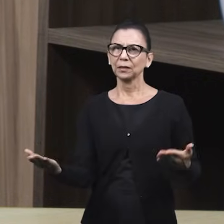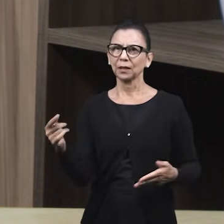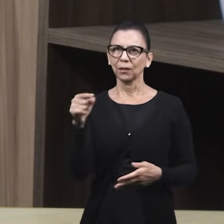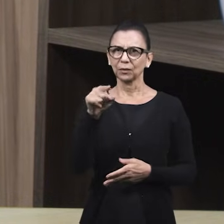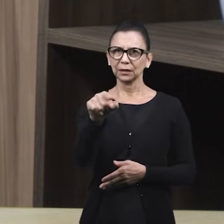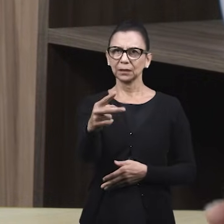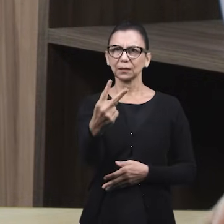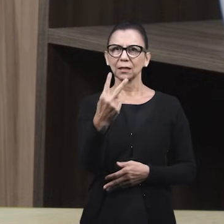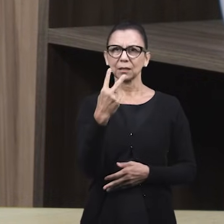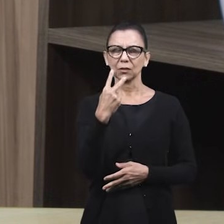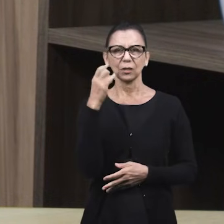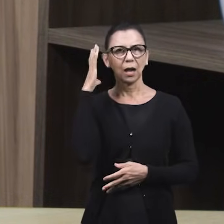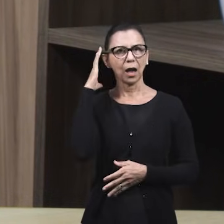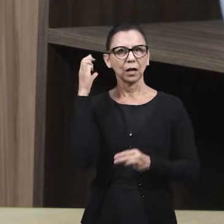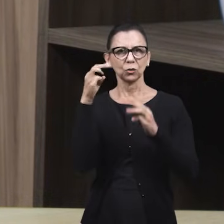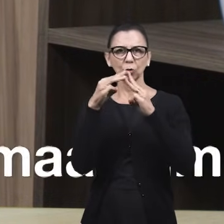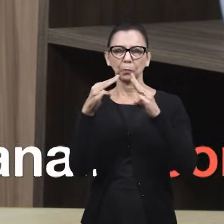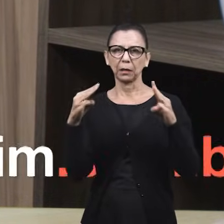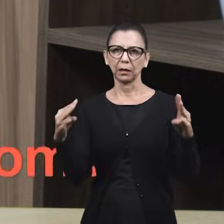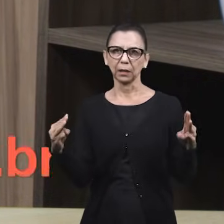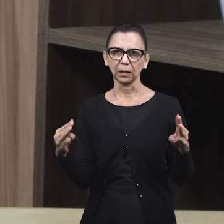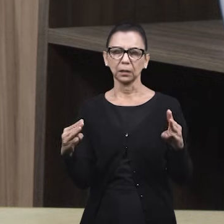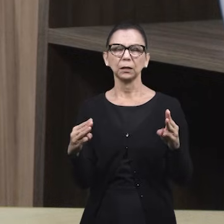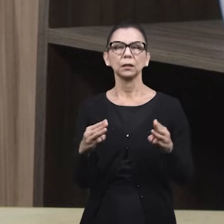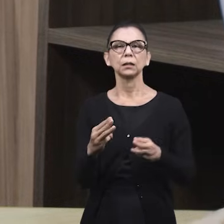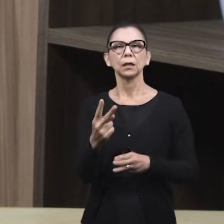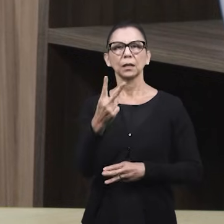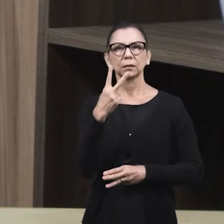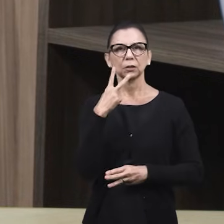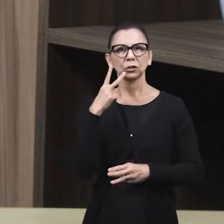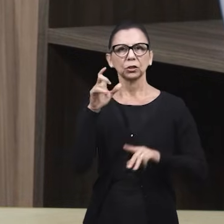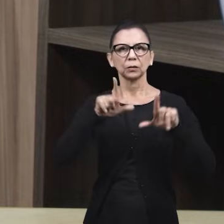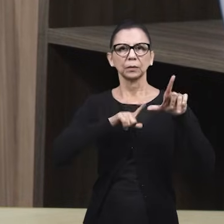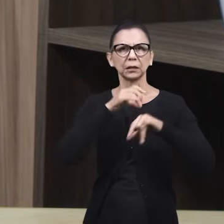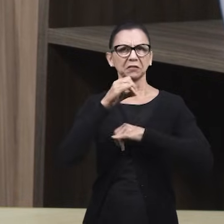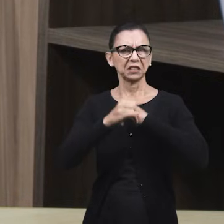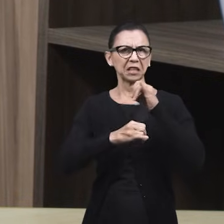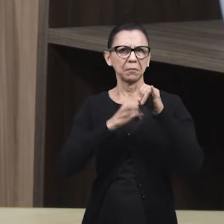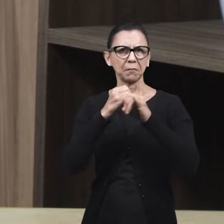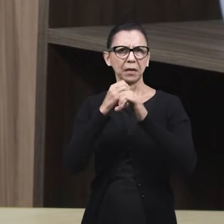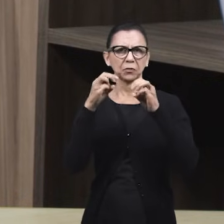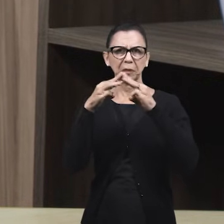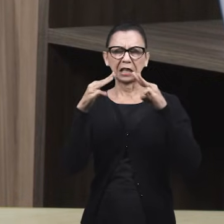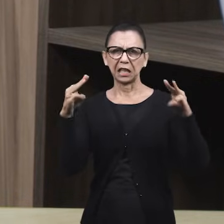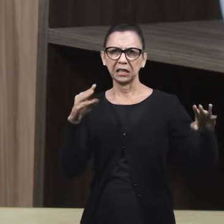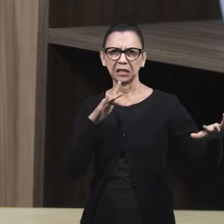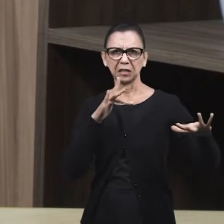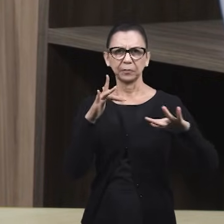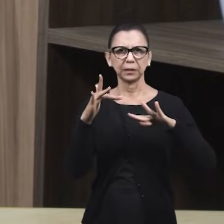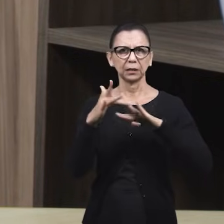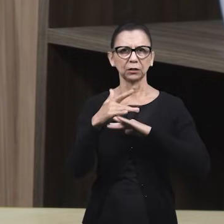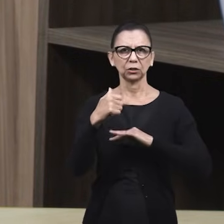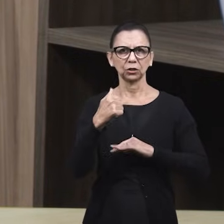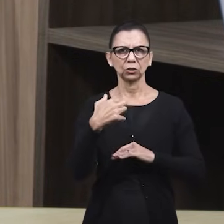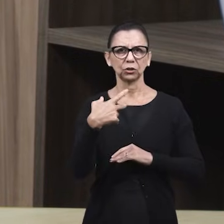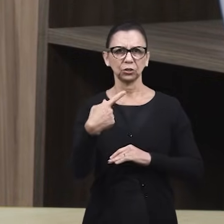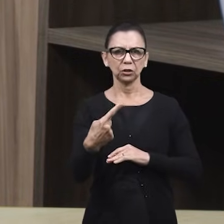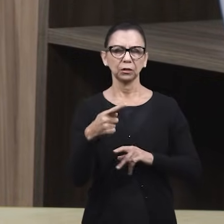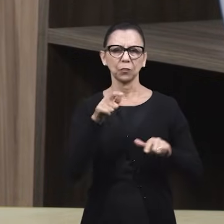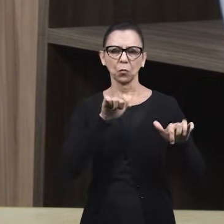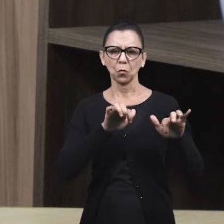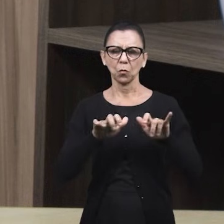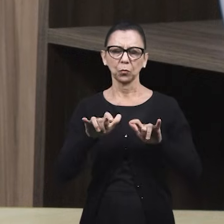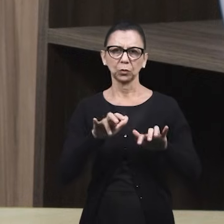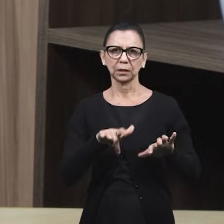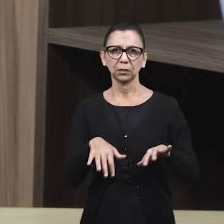vai para você que está nos ouvindo pela Rádio Manaim, você que está nos assistindo pela TV Web Manaim, no aplicativo, no seu computador, você que